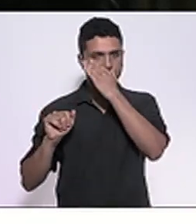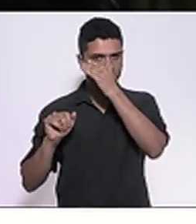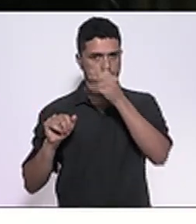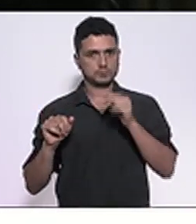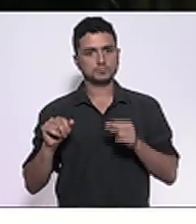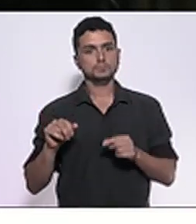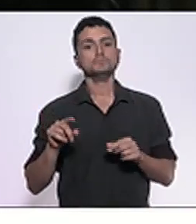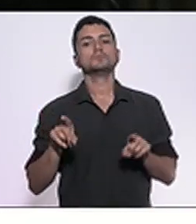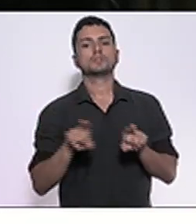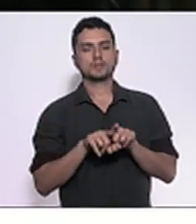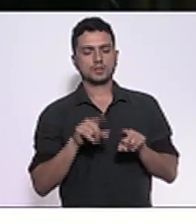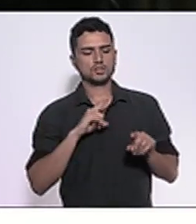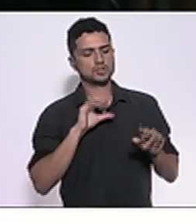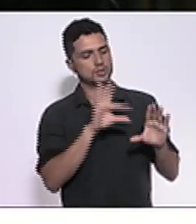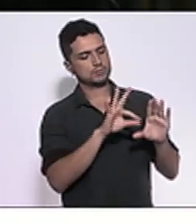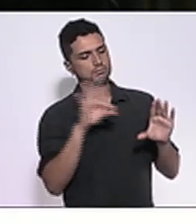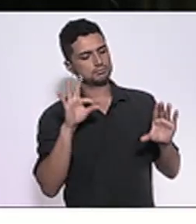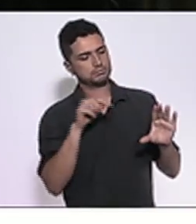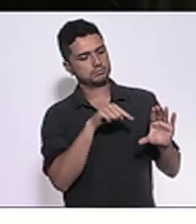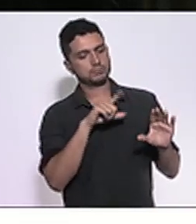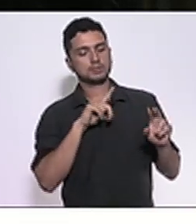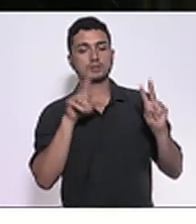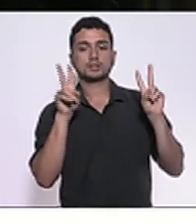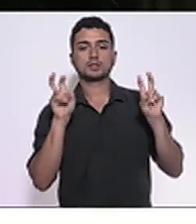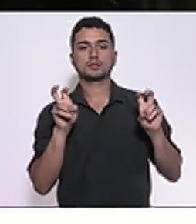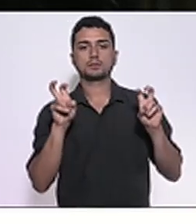mais. Peguei esse projeto aqui, ó,